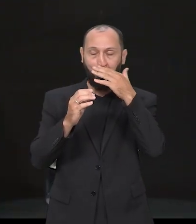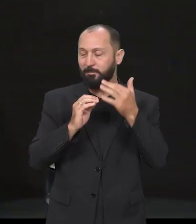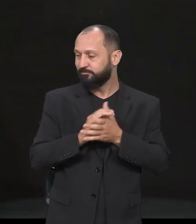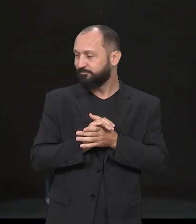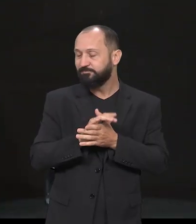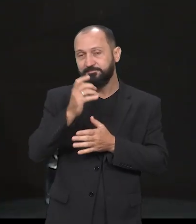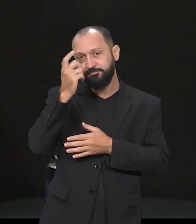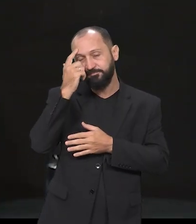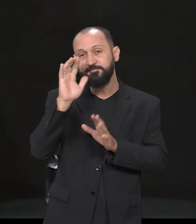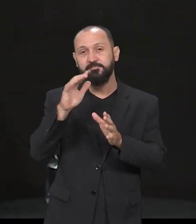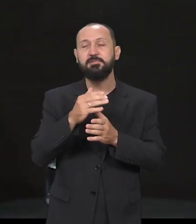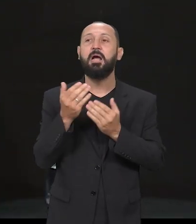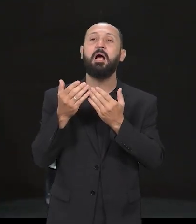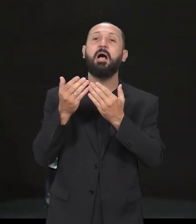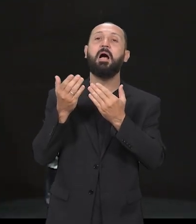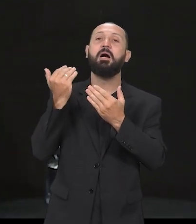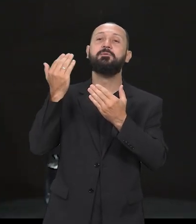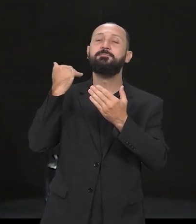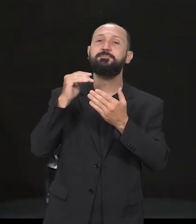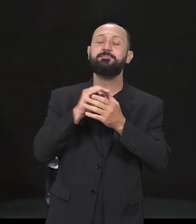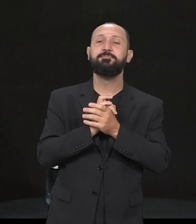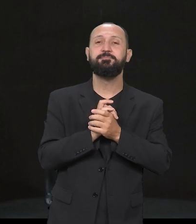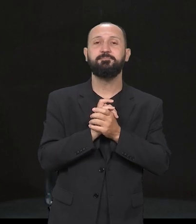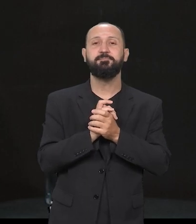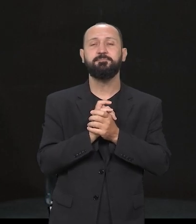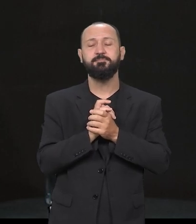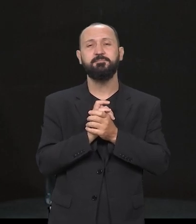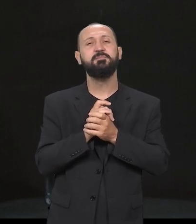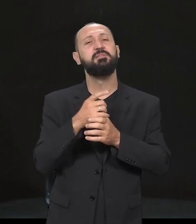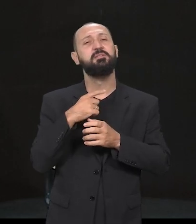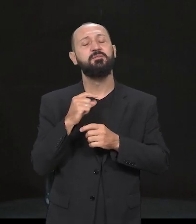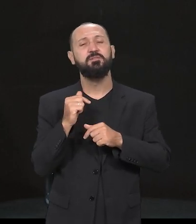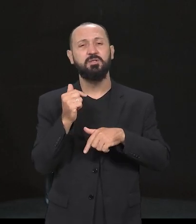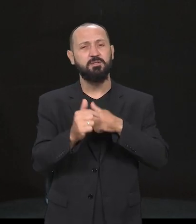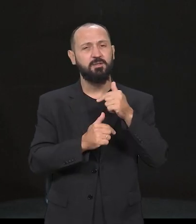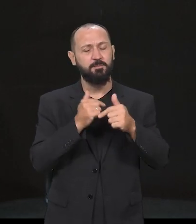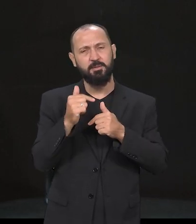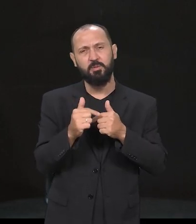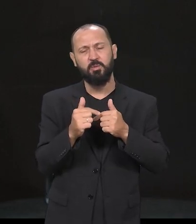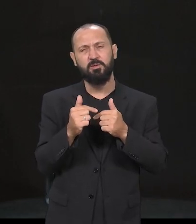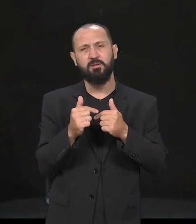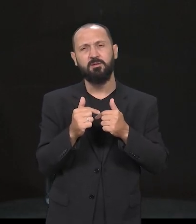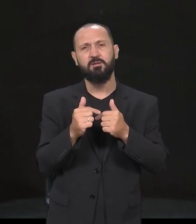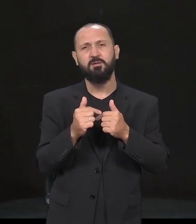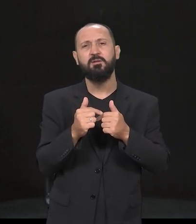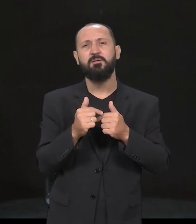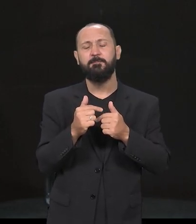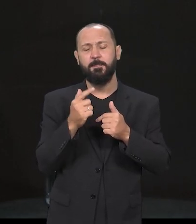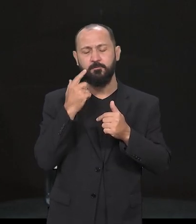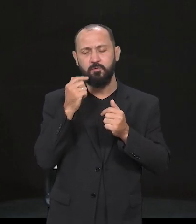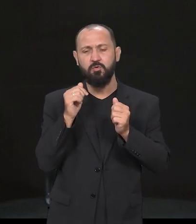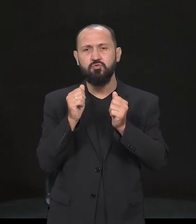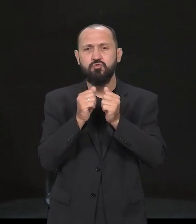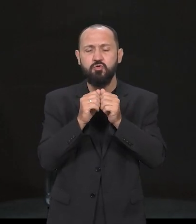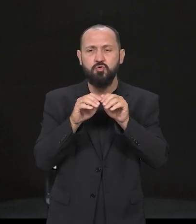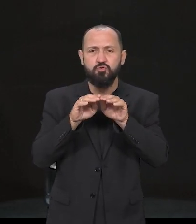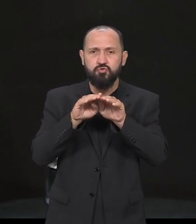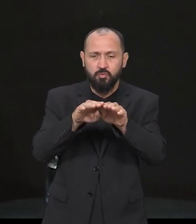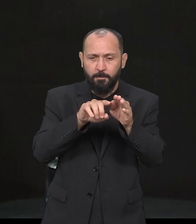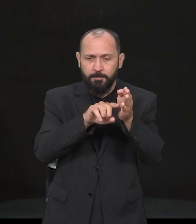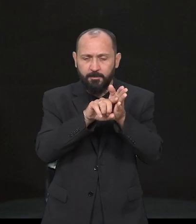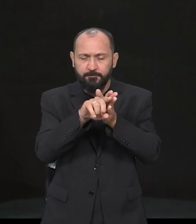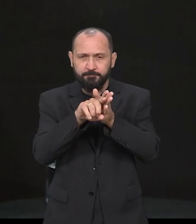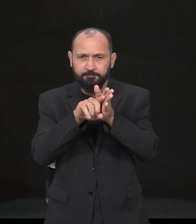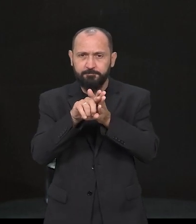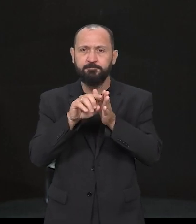Deixa eu pensar. Recentemente teve um que a gente atuou assim, foi bem concomitante à